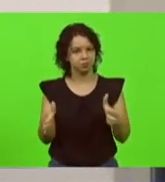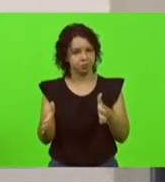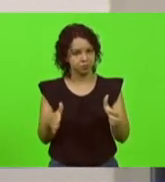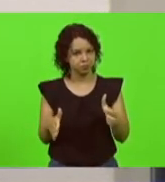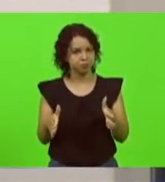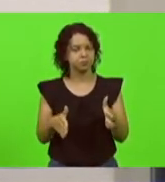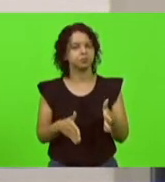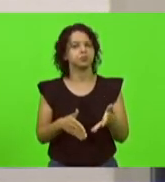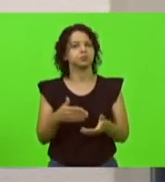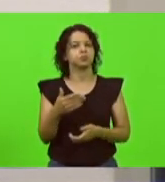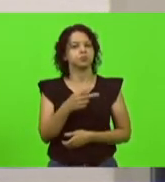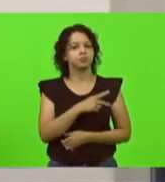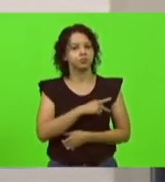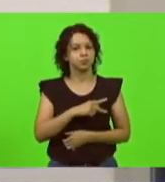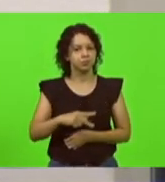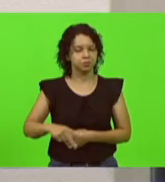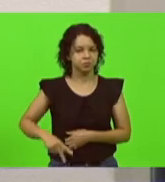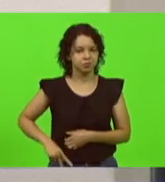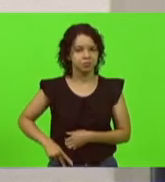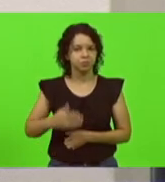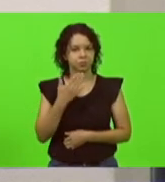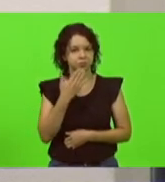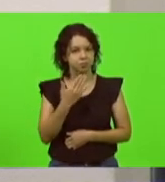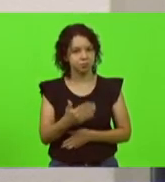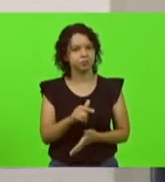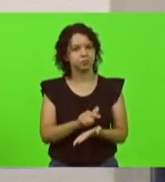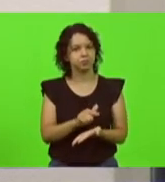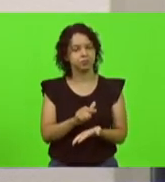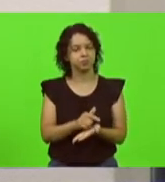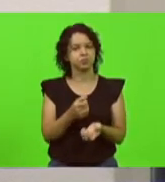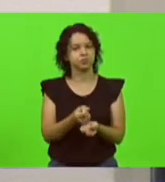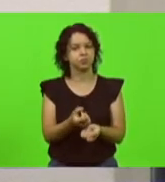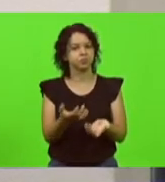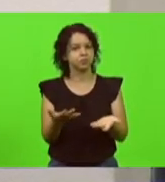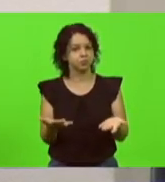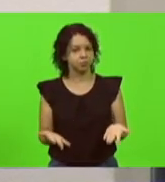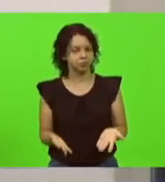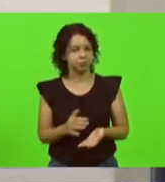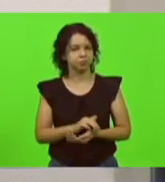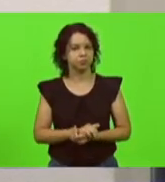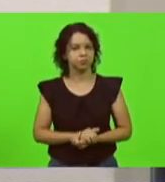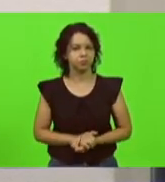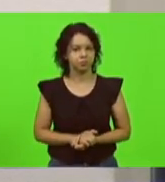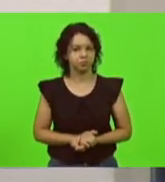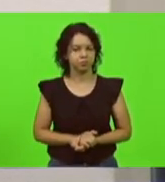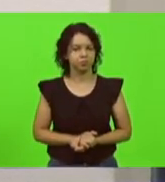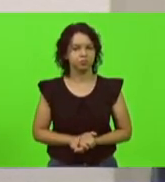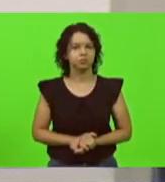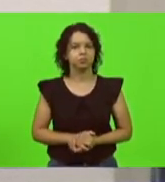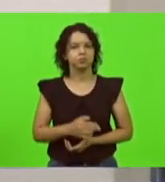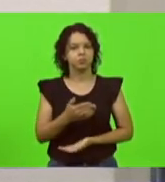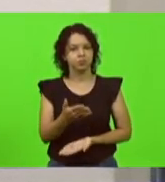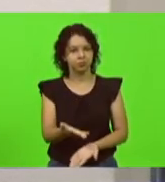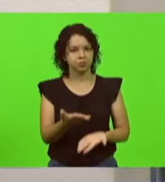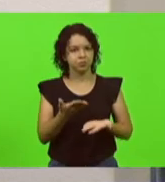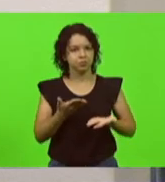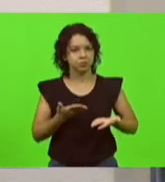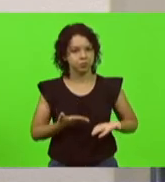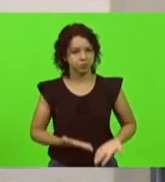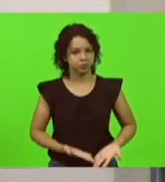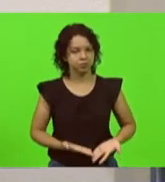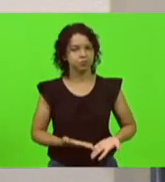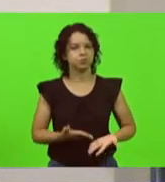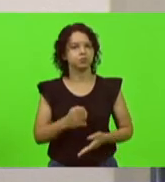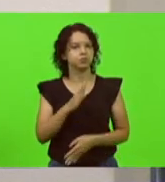que se procedesse à distribuição. Breves comunicações: o senhor presidente convidou para fazer uso da palavra o senhor deputado Nilson